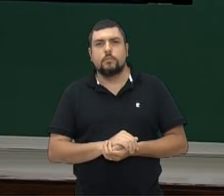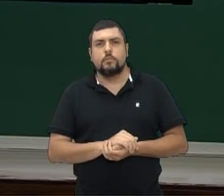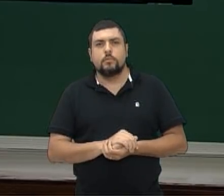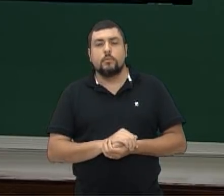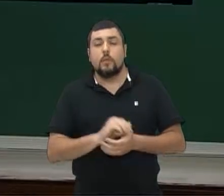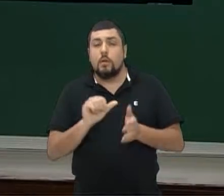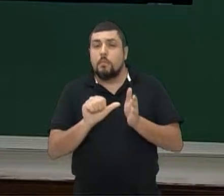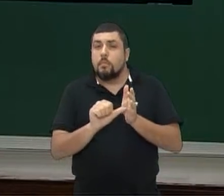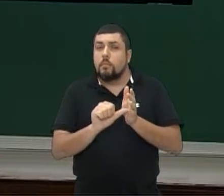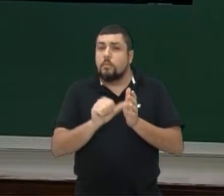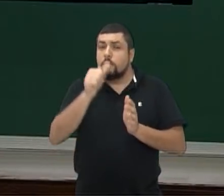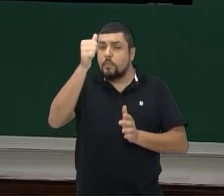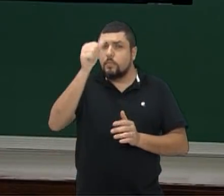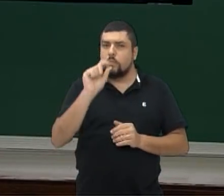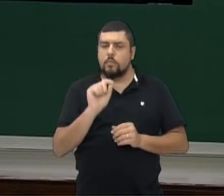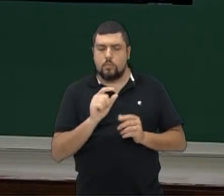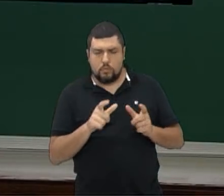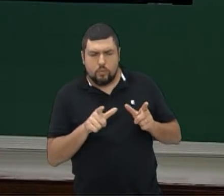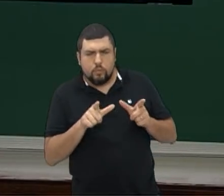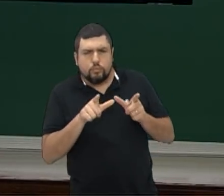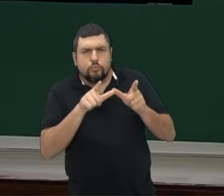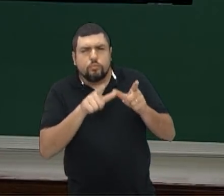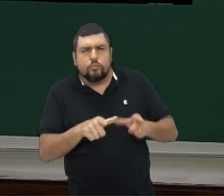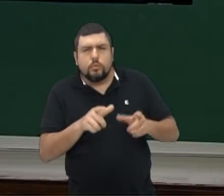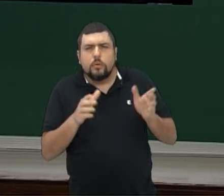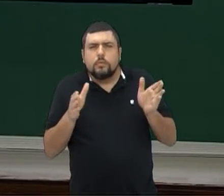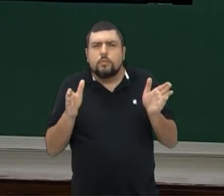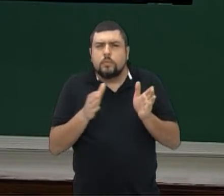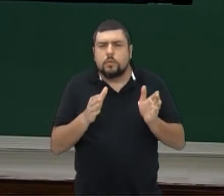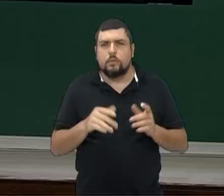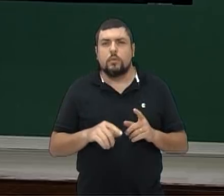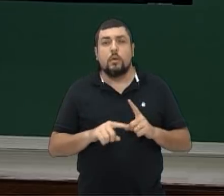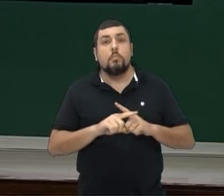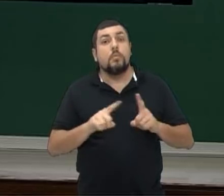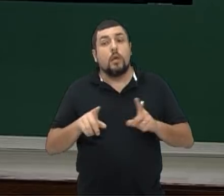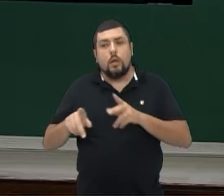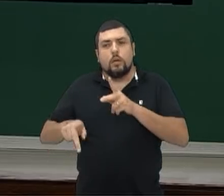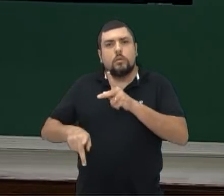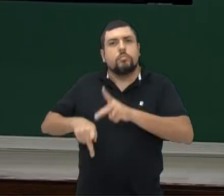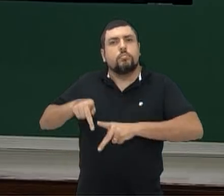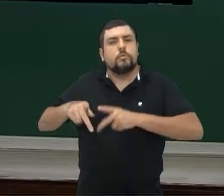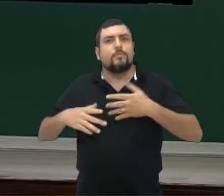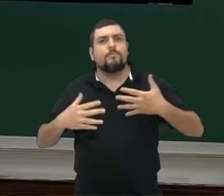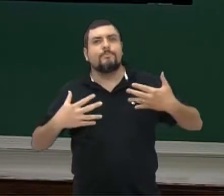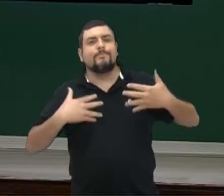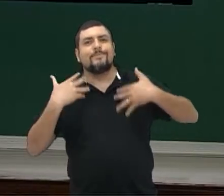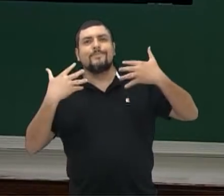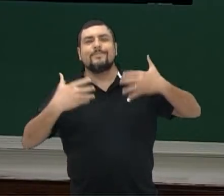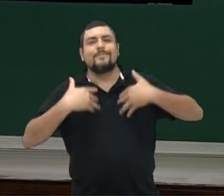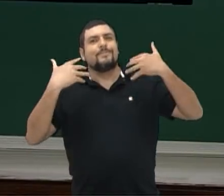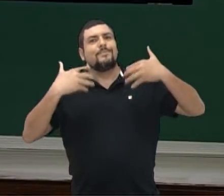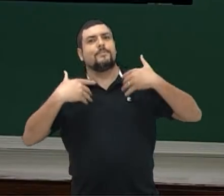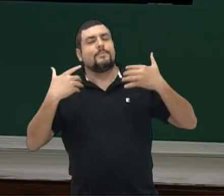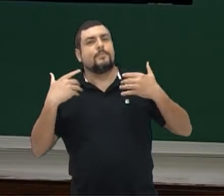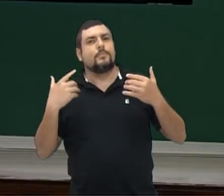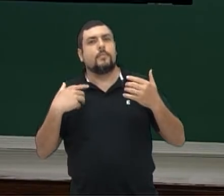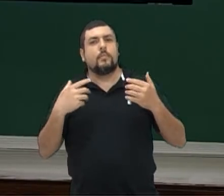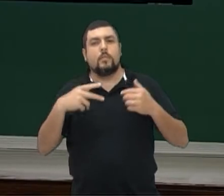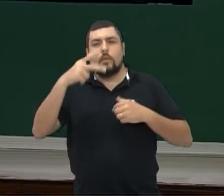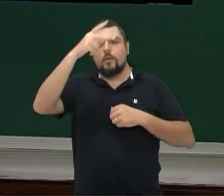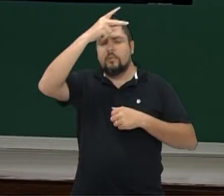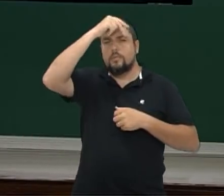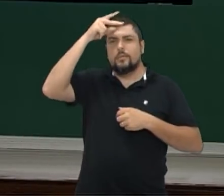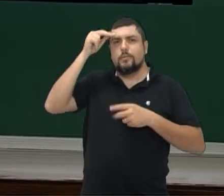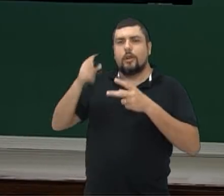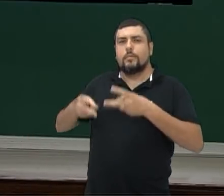daqui seria o jardim pequeno, tá? Mas devido ao grande entusiasmo que causou na população da cidade, o